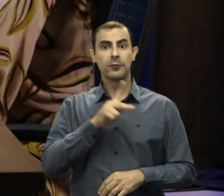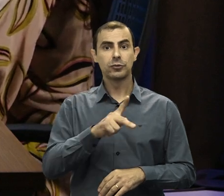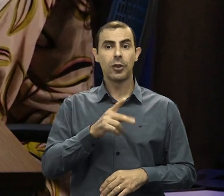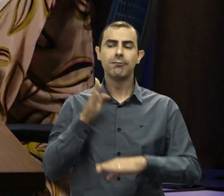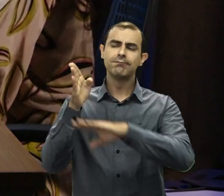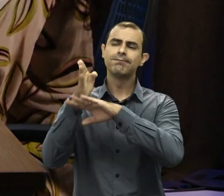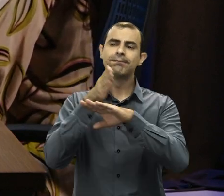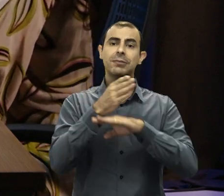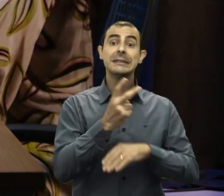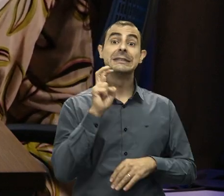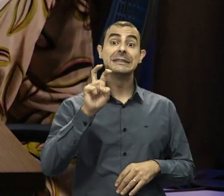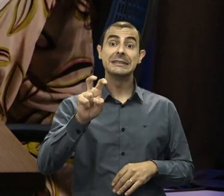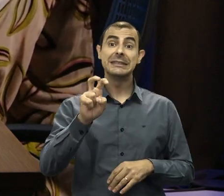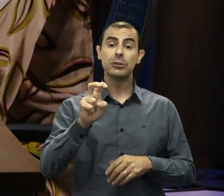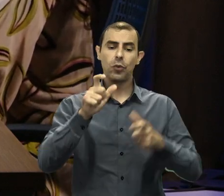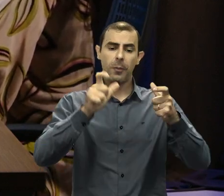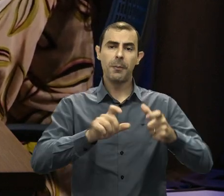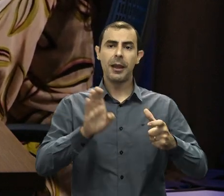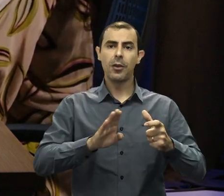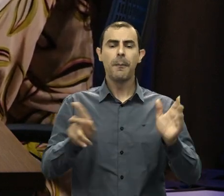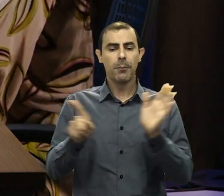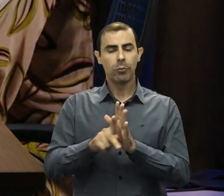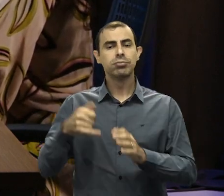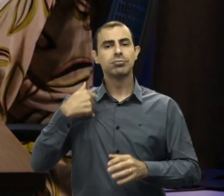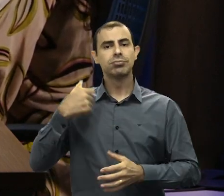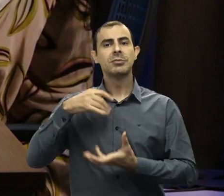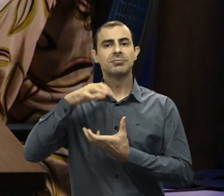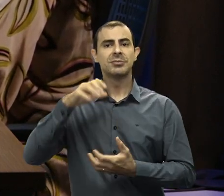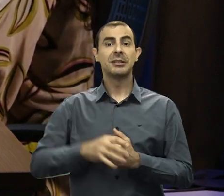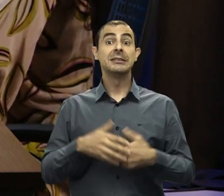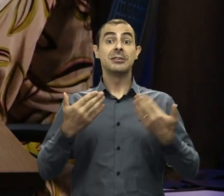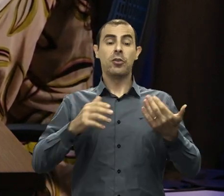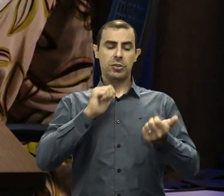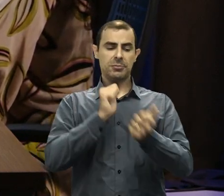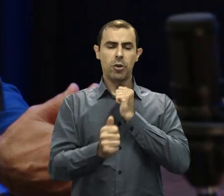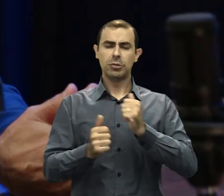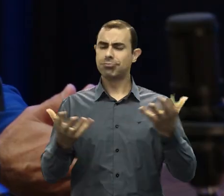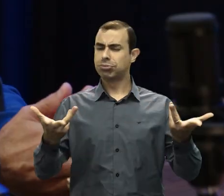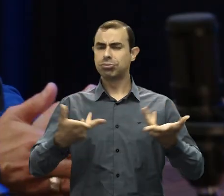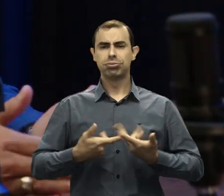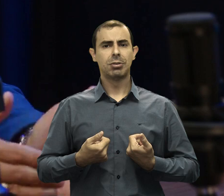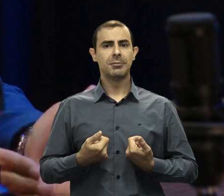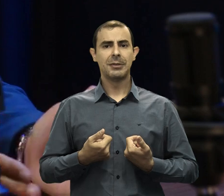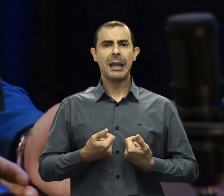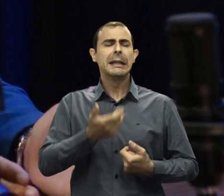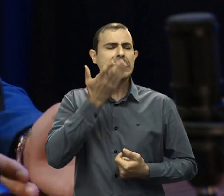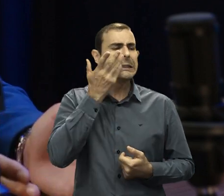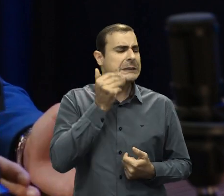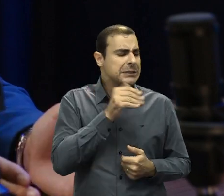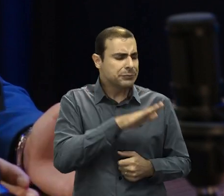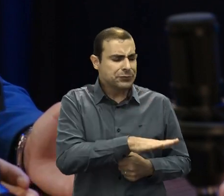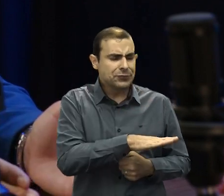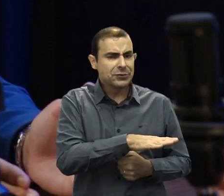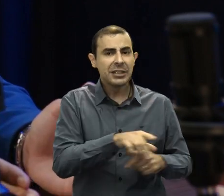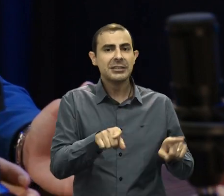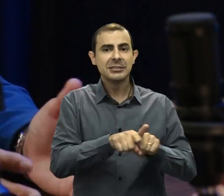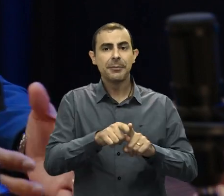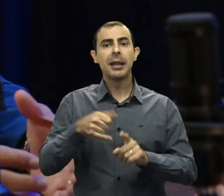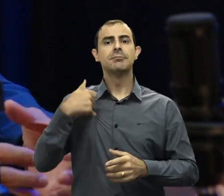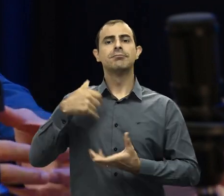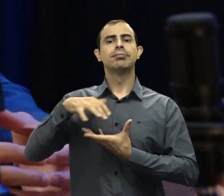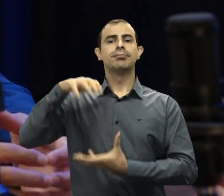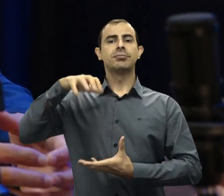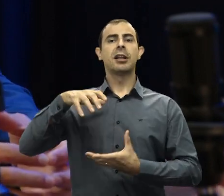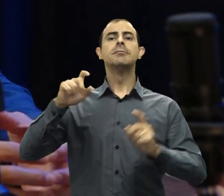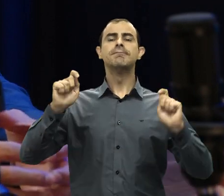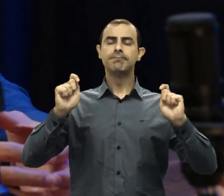bairros. Ela vai lá, faz o trabalho com a terceira idade. Então, o esporte é tudo de bom, desde a primeira infância até a terceira idade.